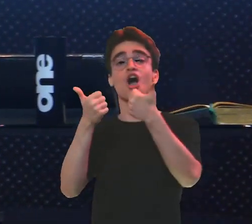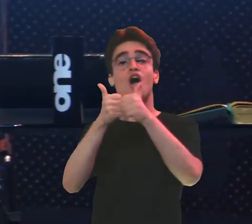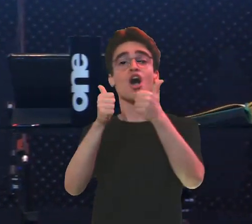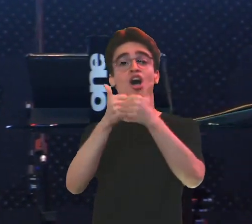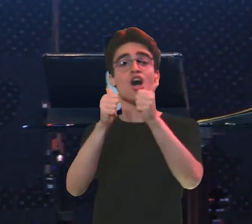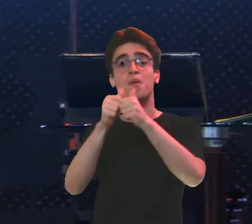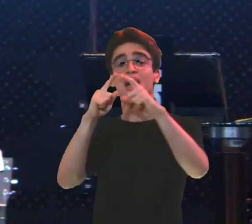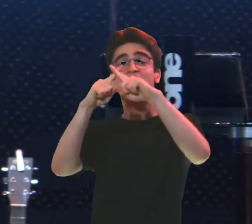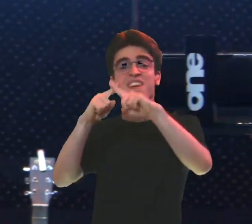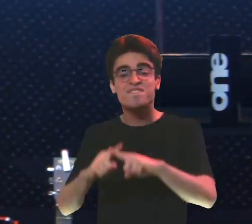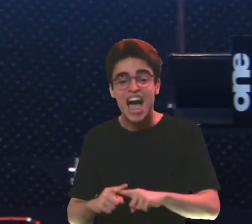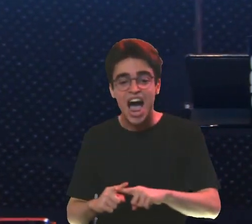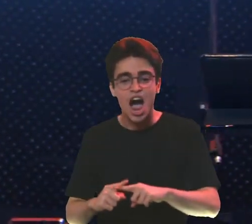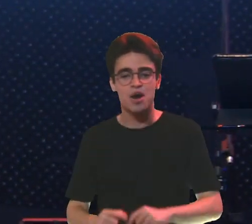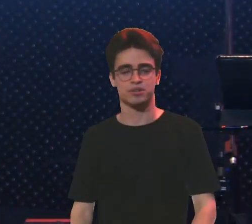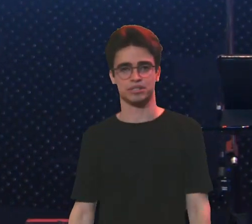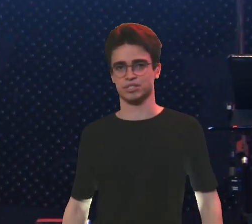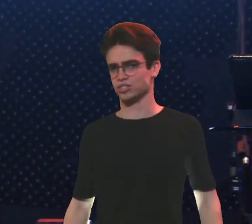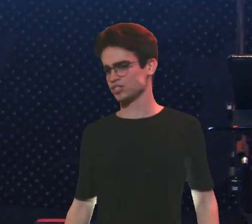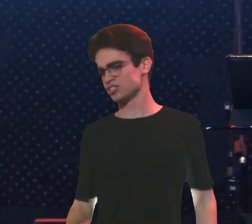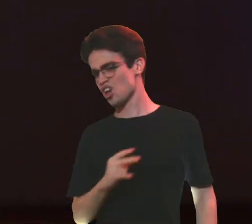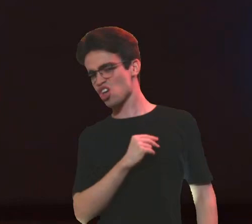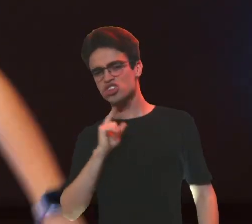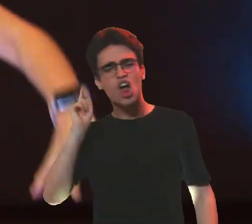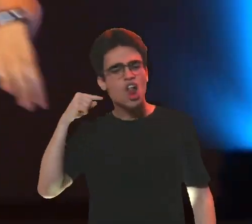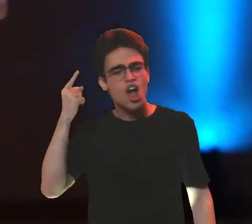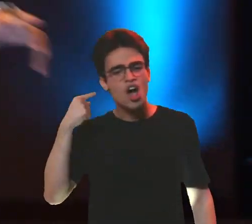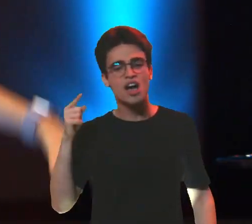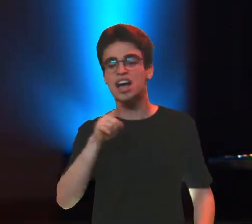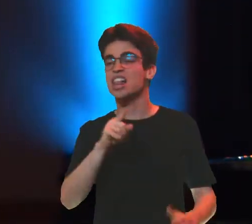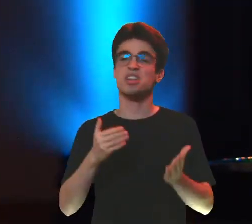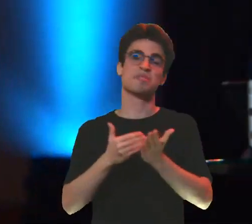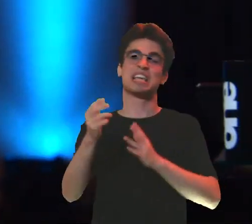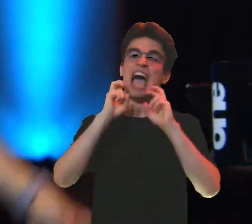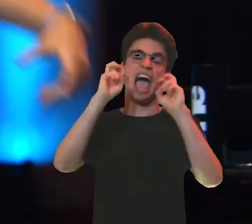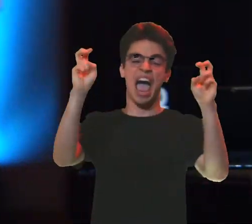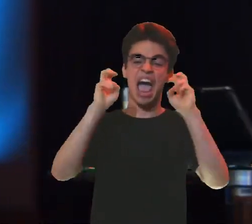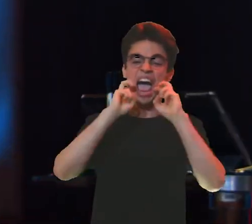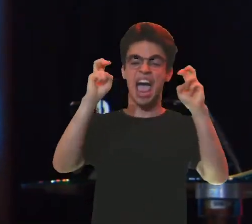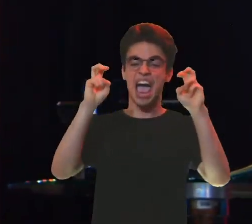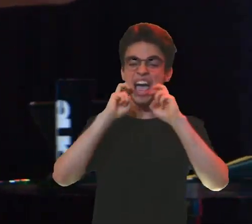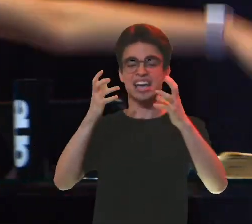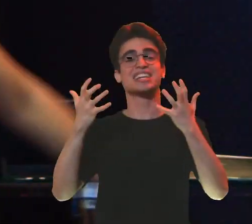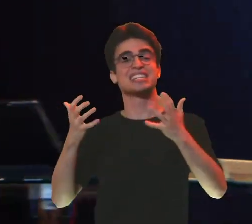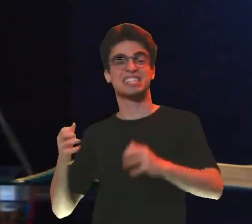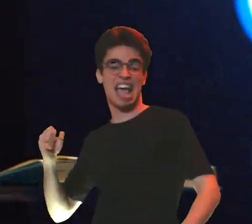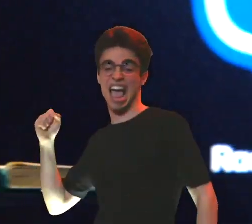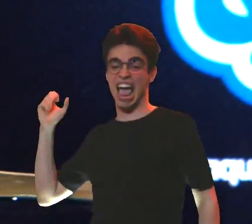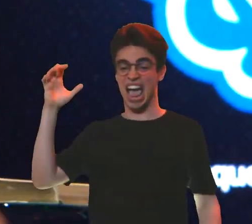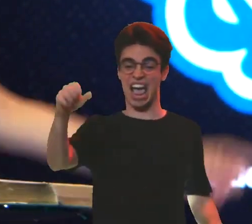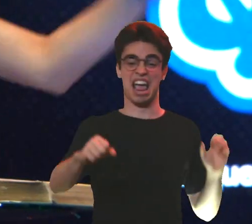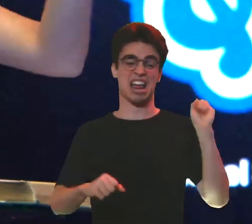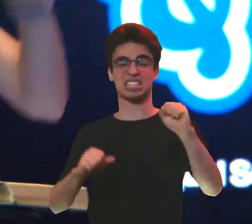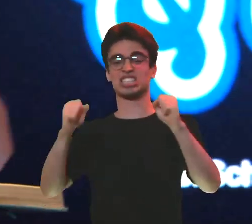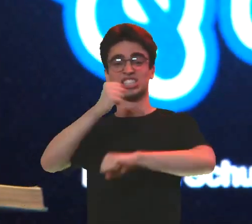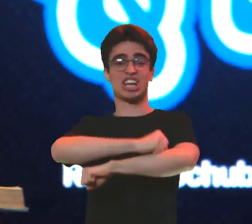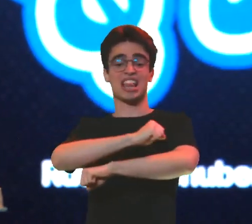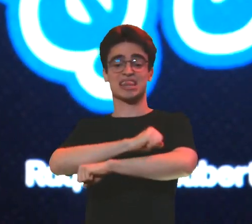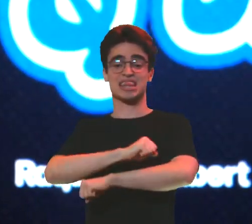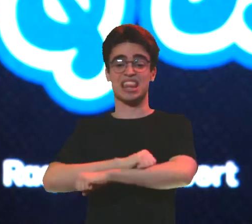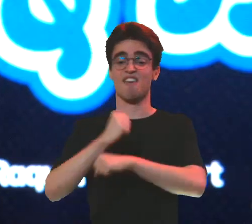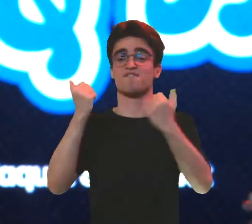torcida rival. Gente, virou uma loucura. Eles começaram a gritar e começaram a querer se tacar para fora da janela do ônibus. E o